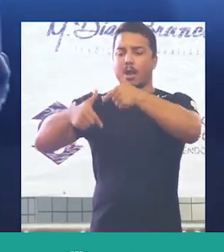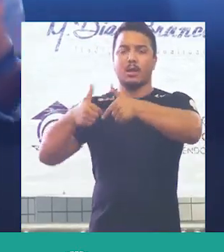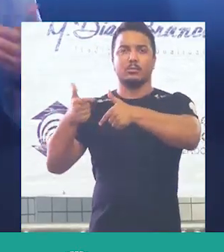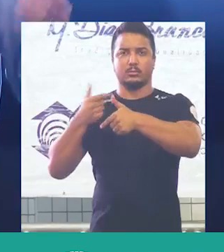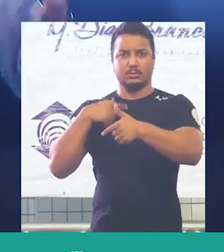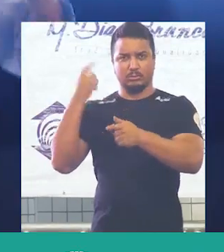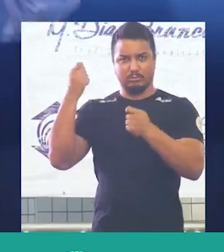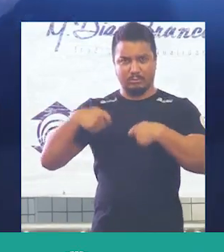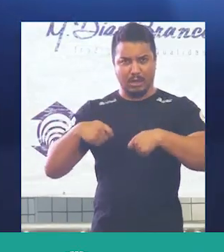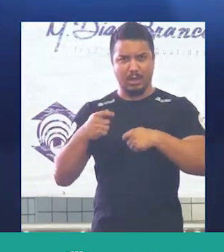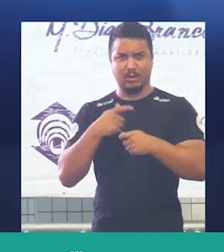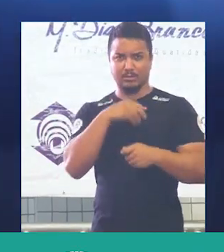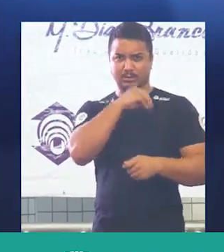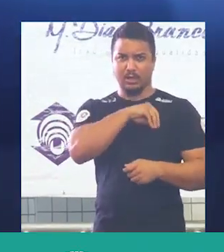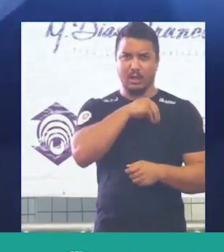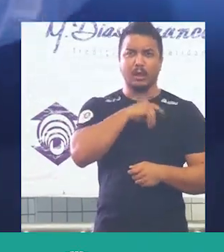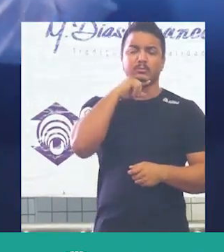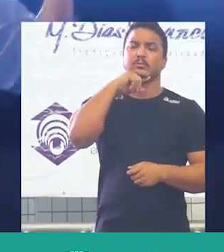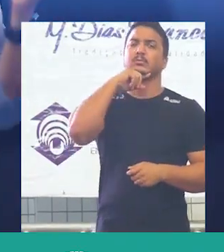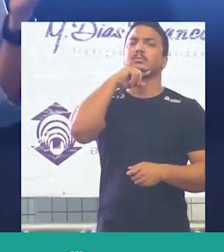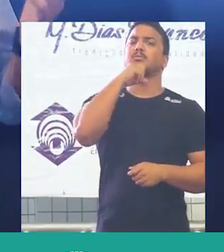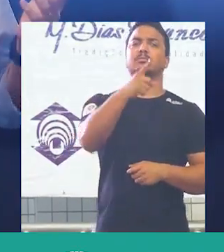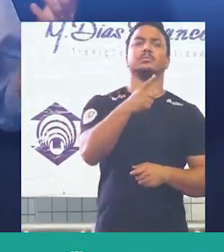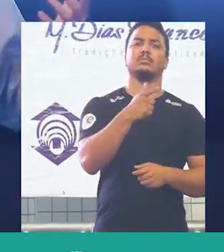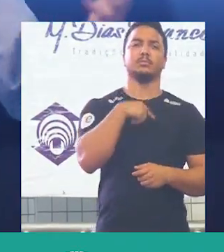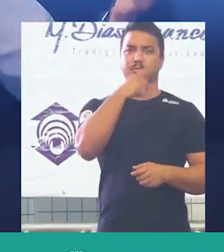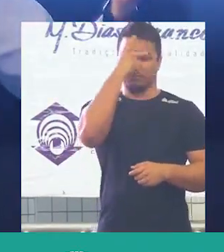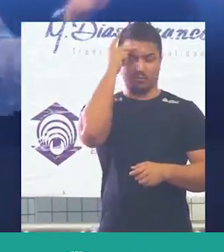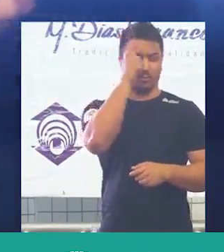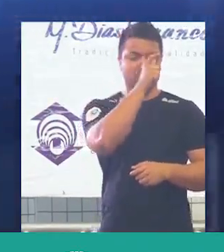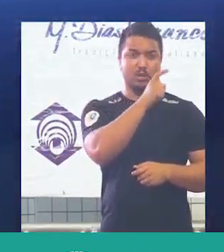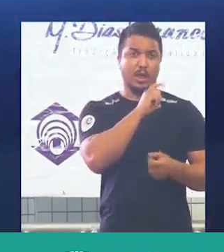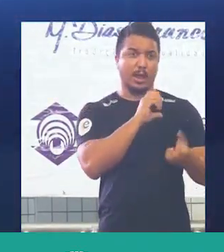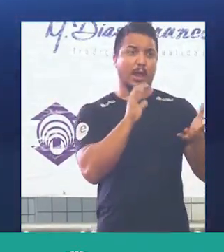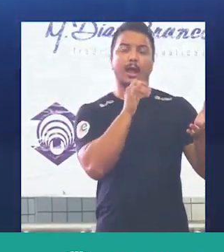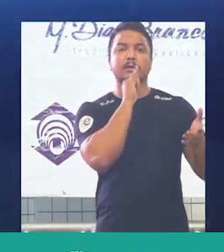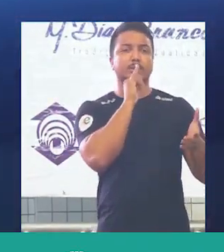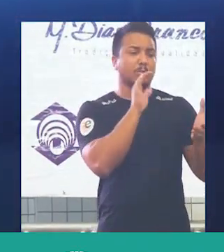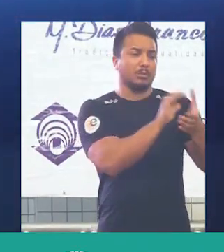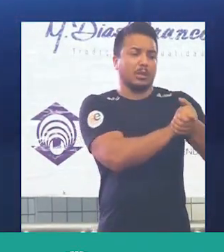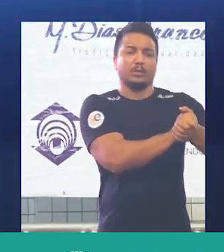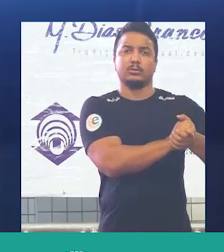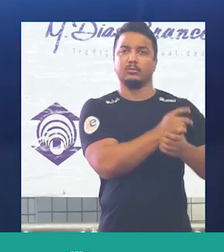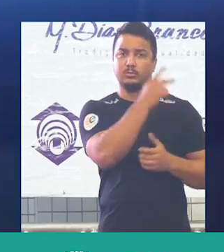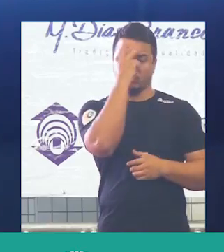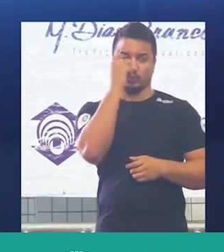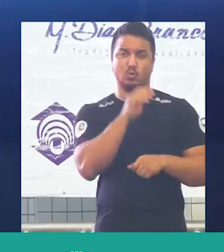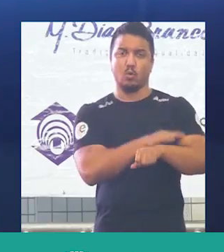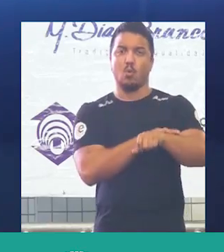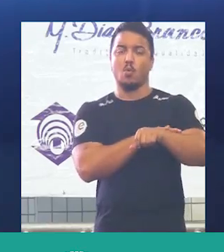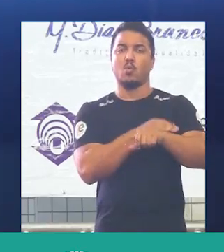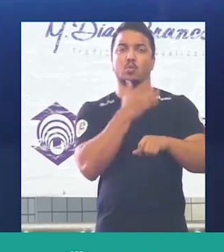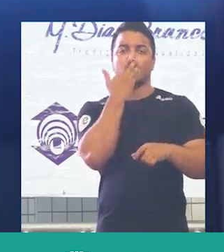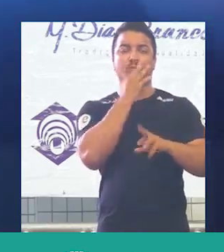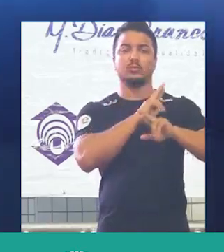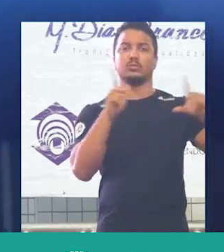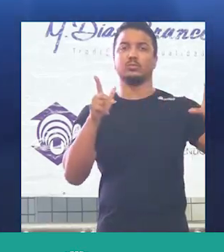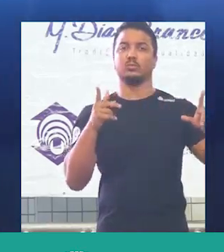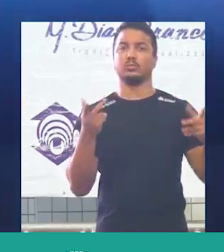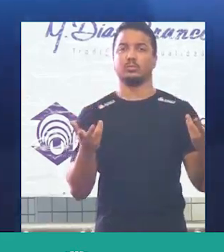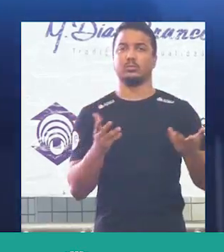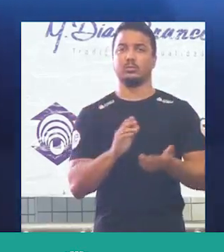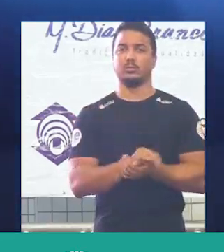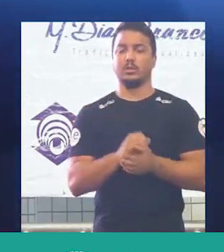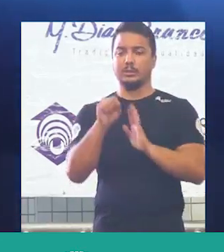Naquela época era impossível você imaginar um casamento entre raças. Já pensou?